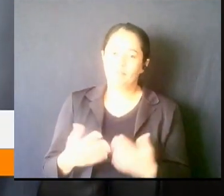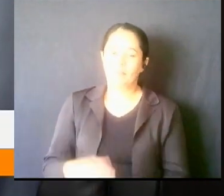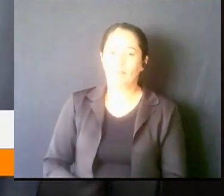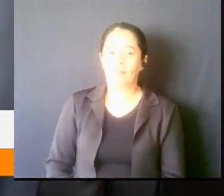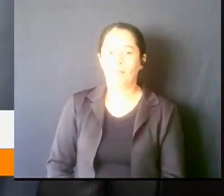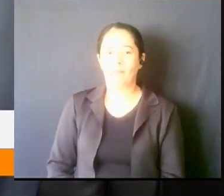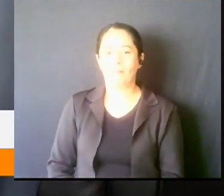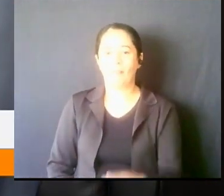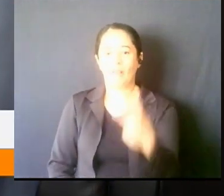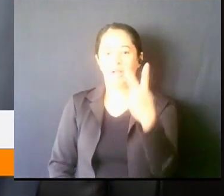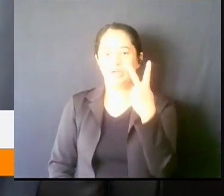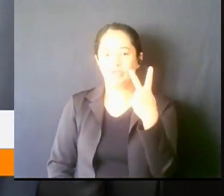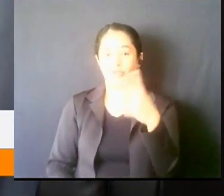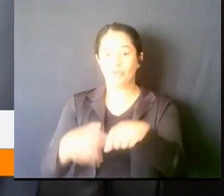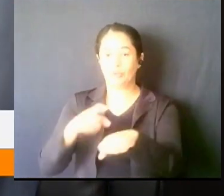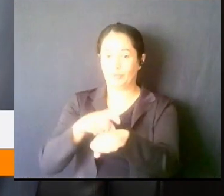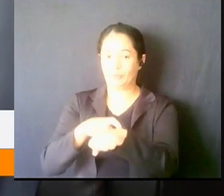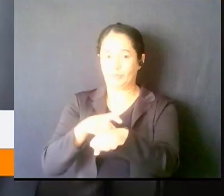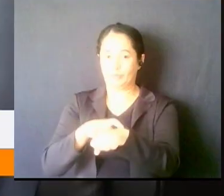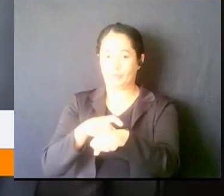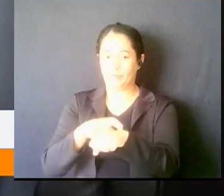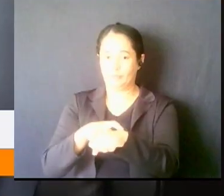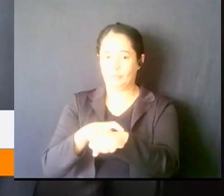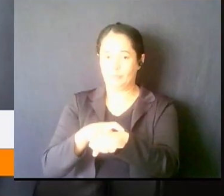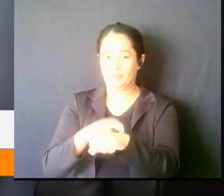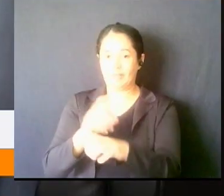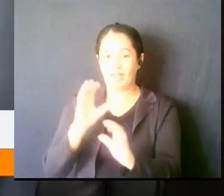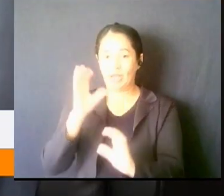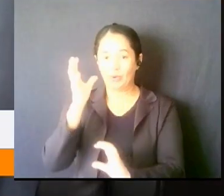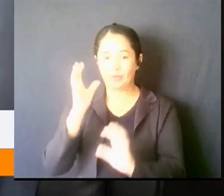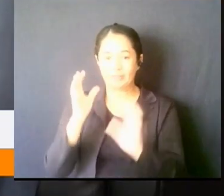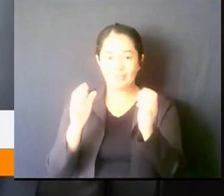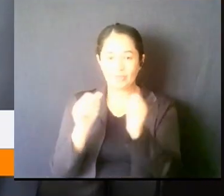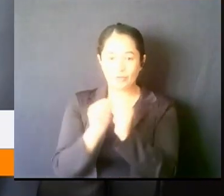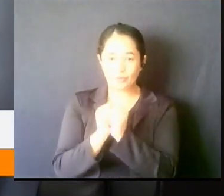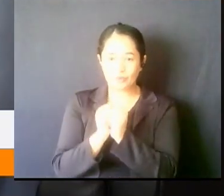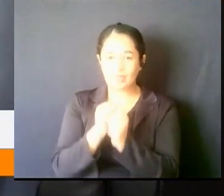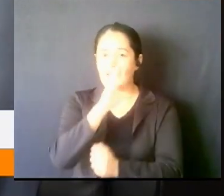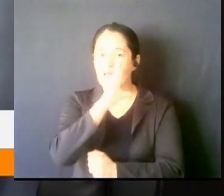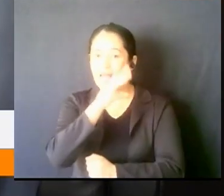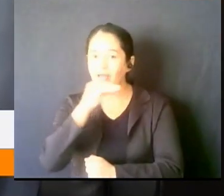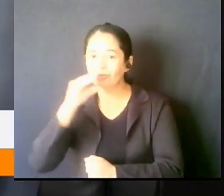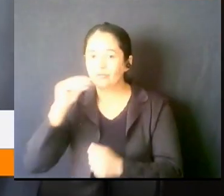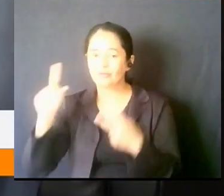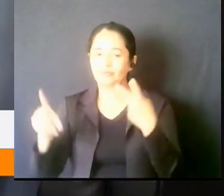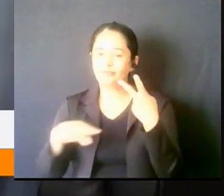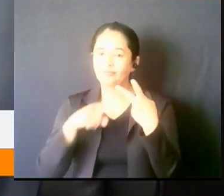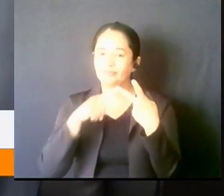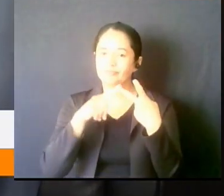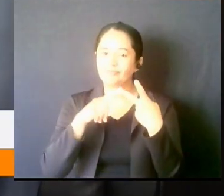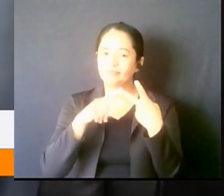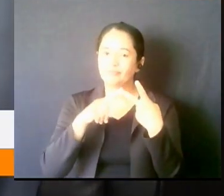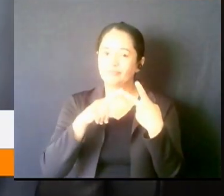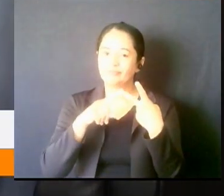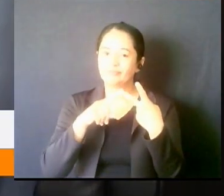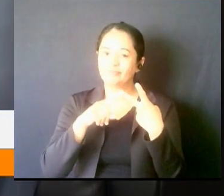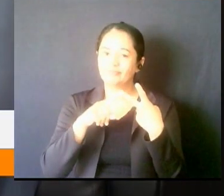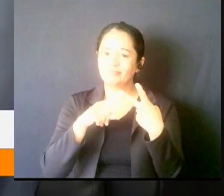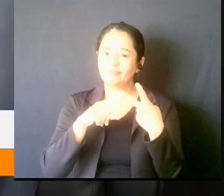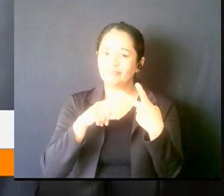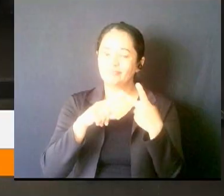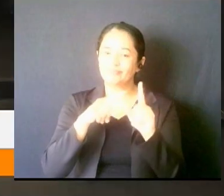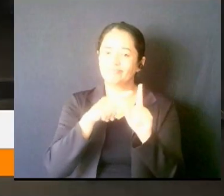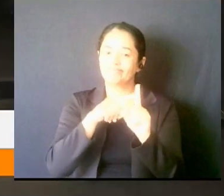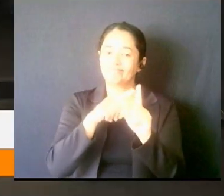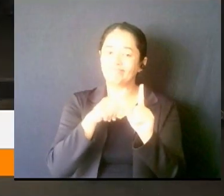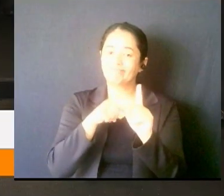momentos de tensão acontecendo junto, que é a adolescência e a gestação.